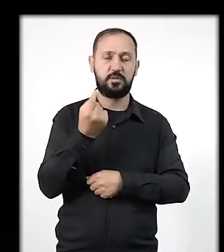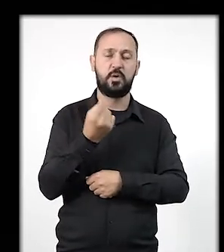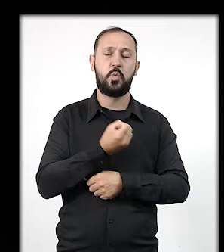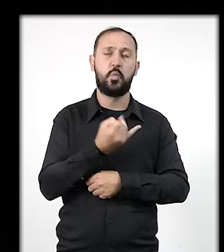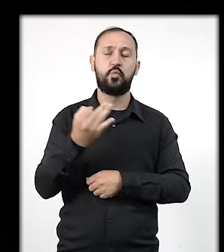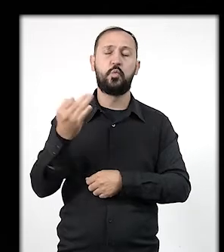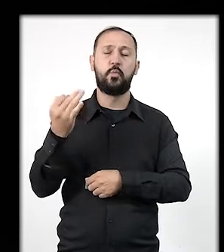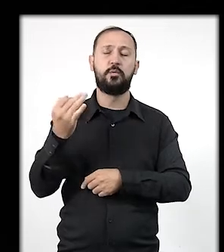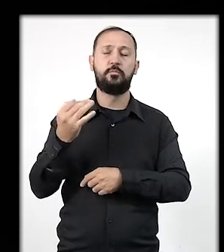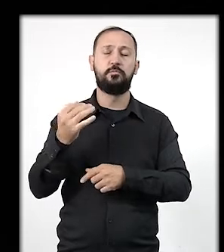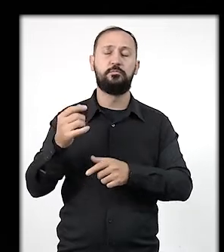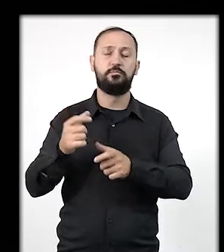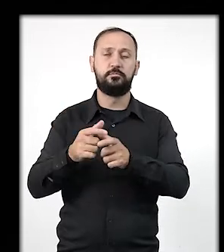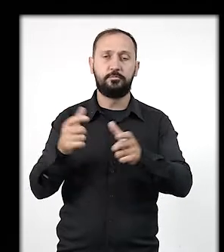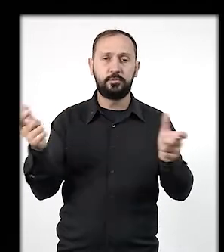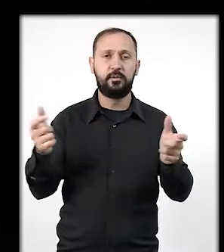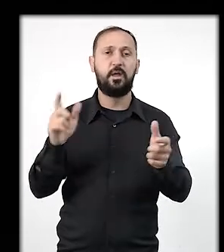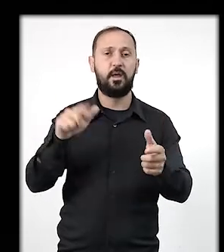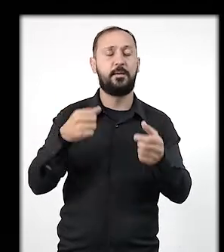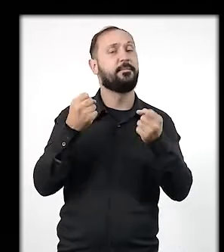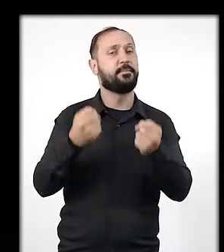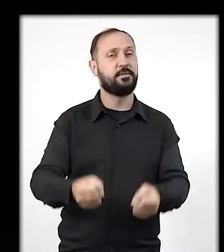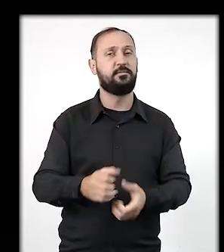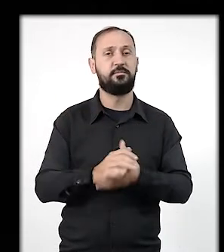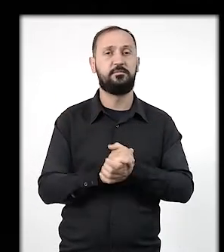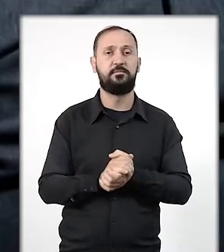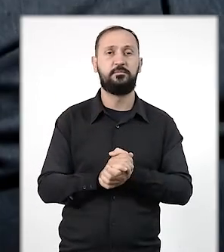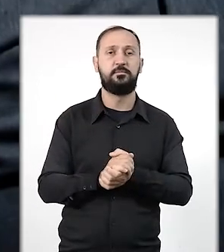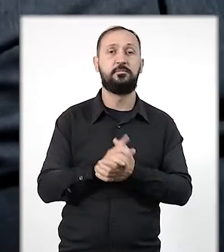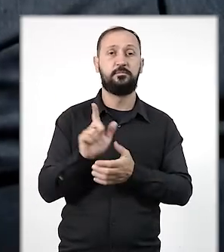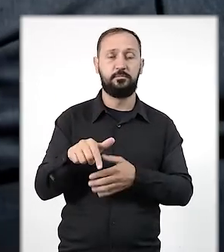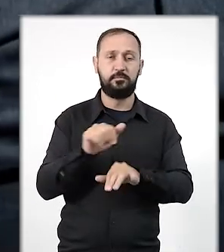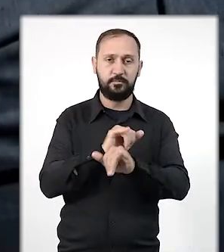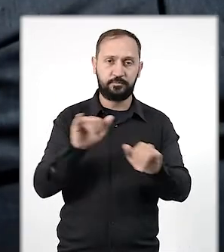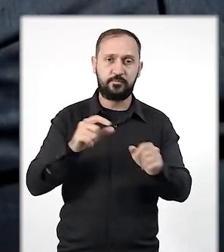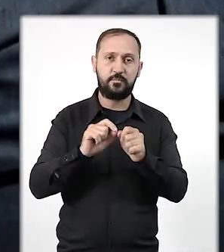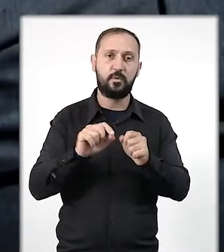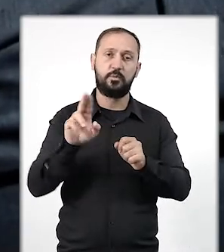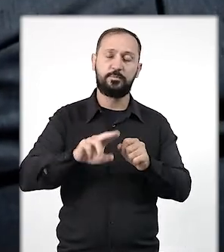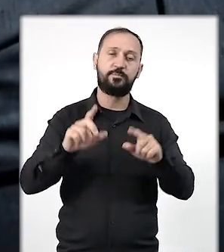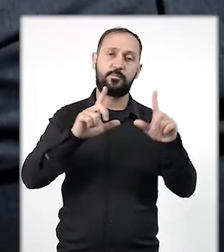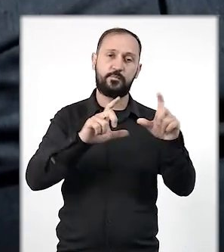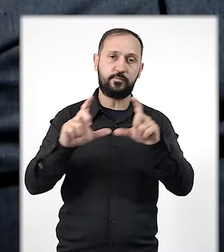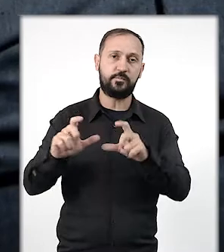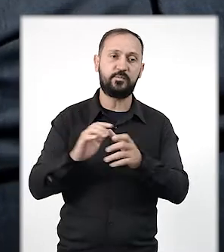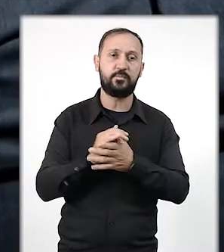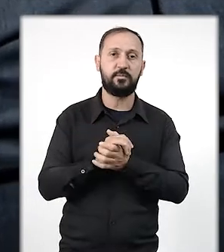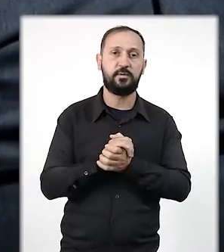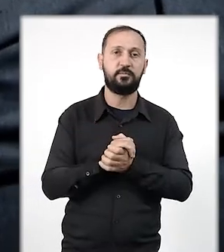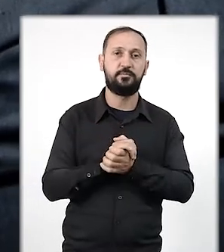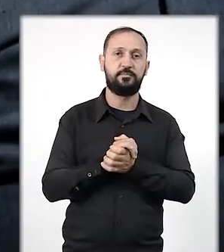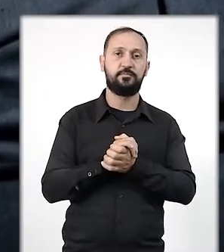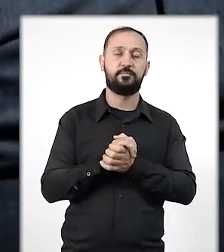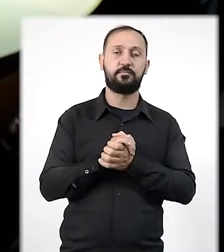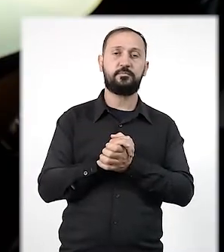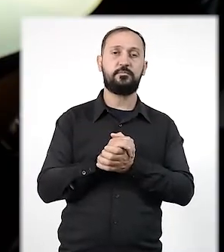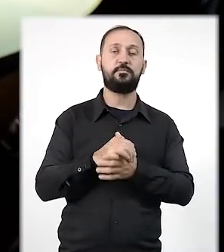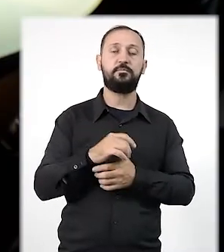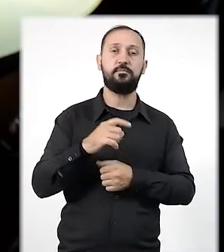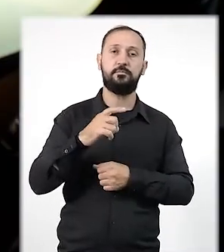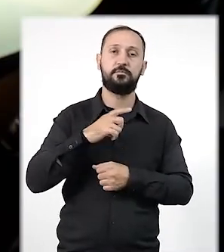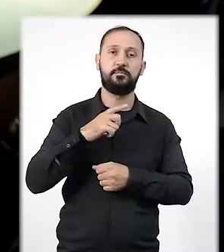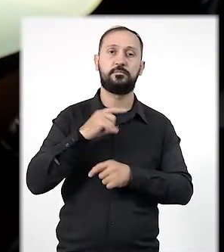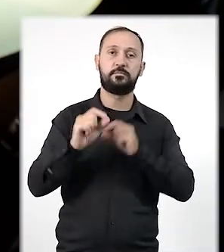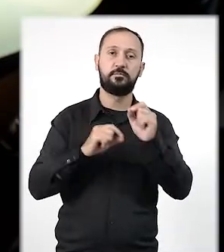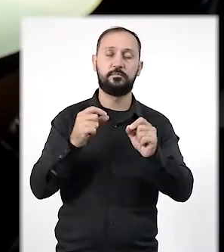uma amostra significativa é pesado. Essas amostras foram obtidas por meio de fotografia, né? Exatamente, né? Aí